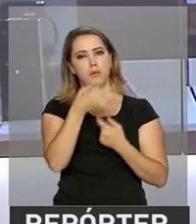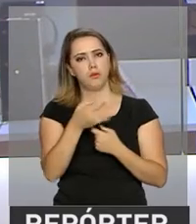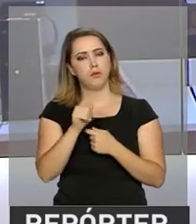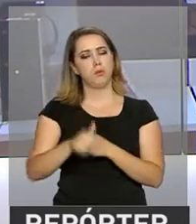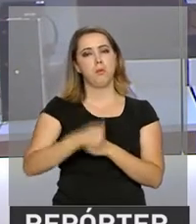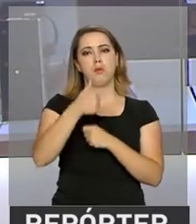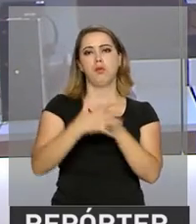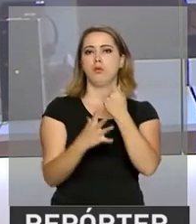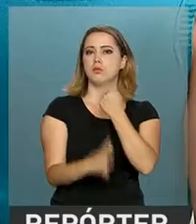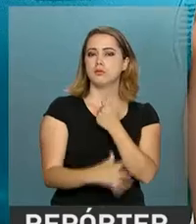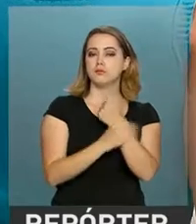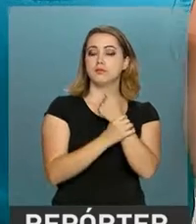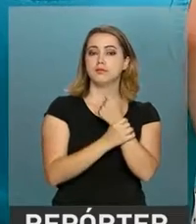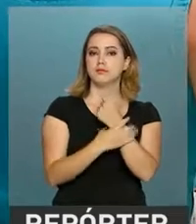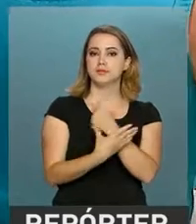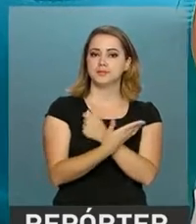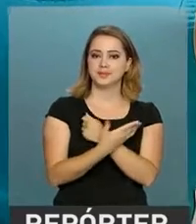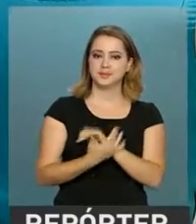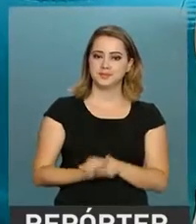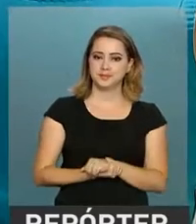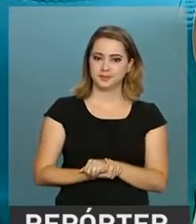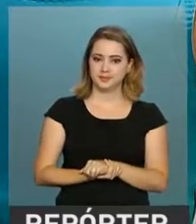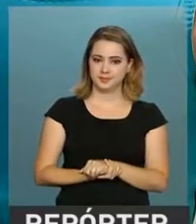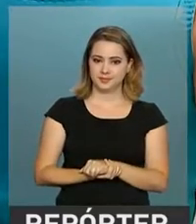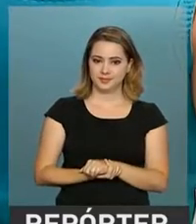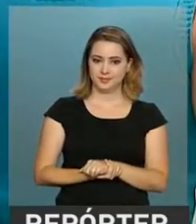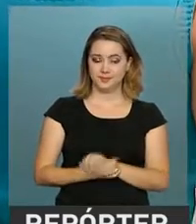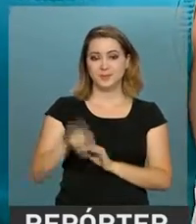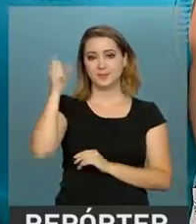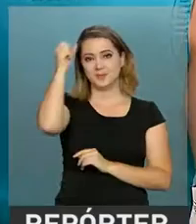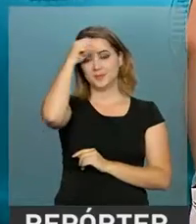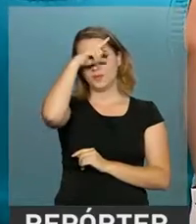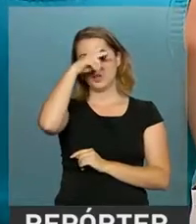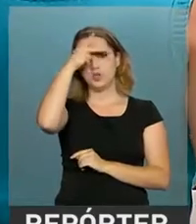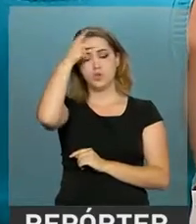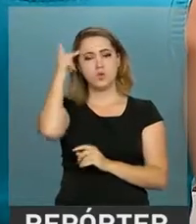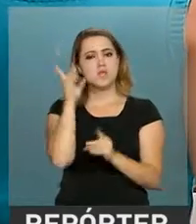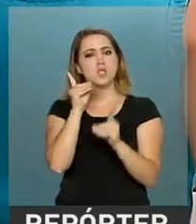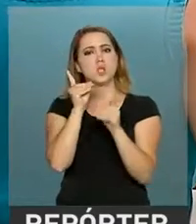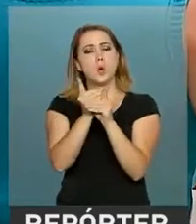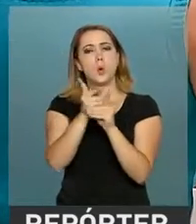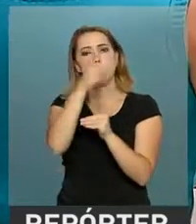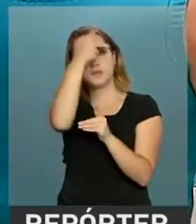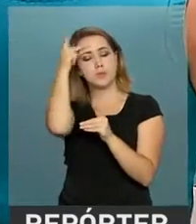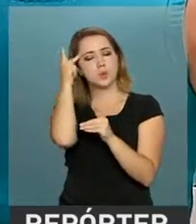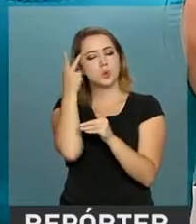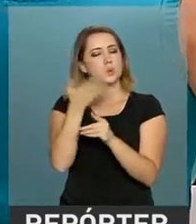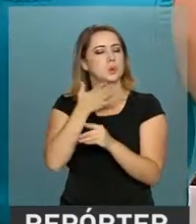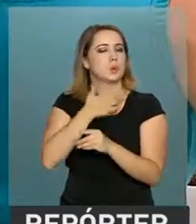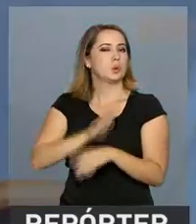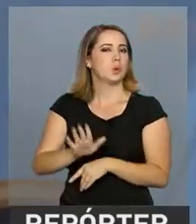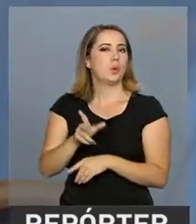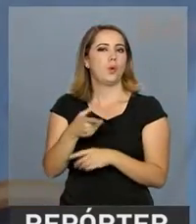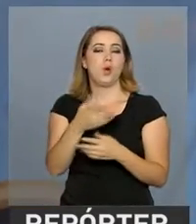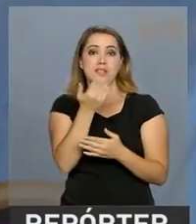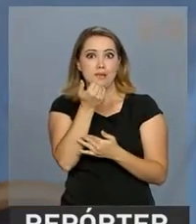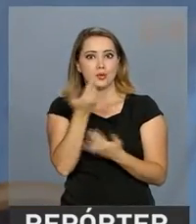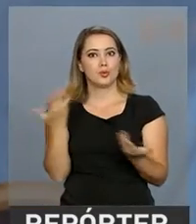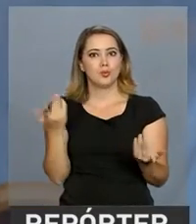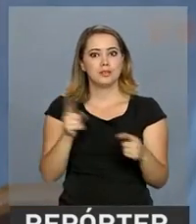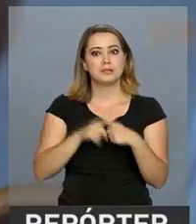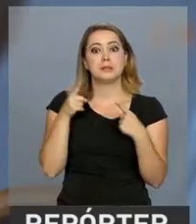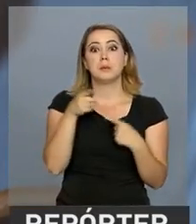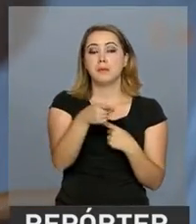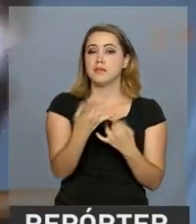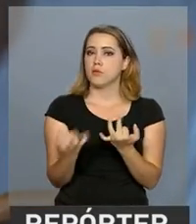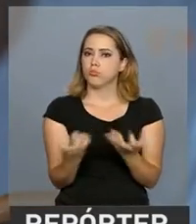segurança difícil encontrar quem não se entregue aos prazeres da mesa e é o gás